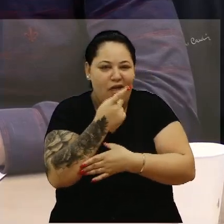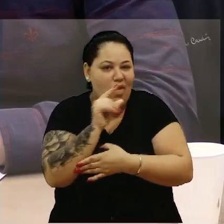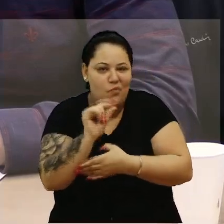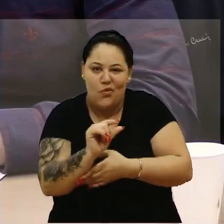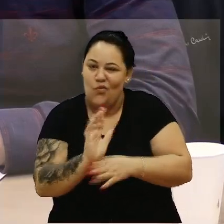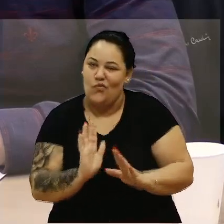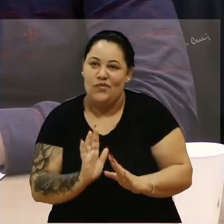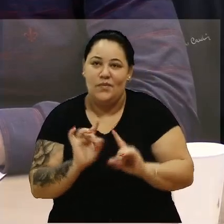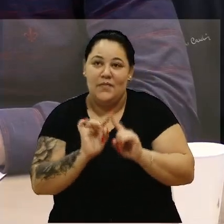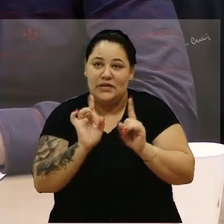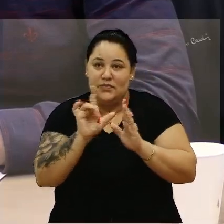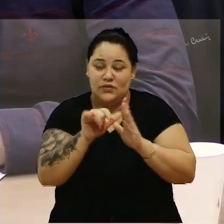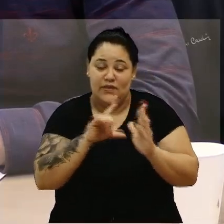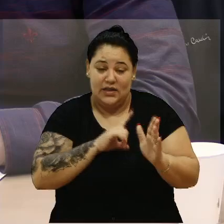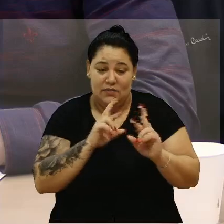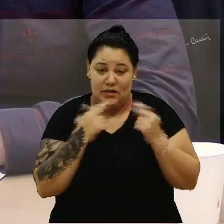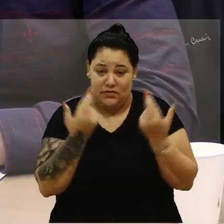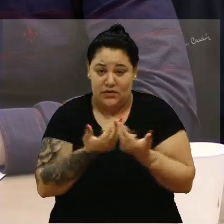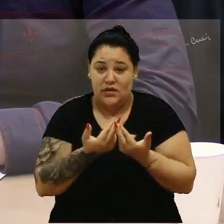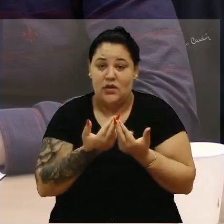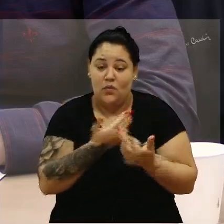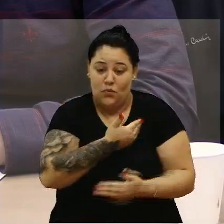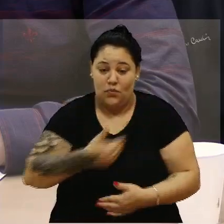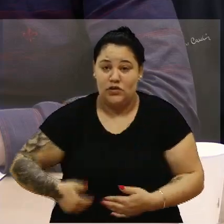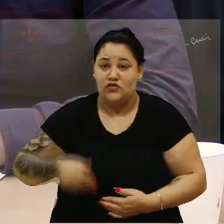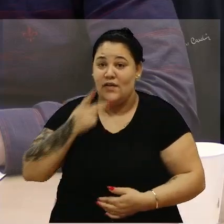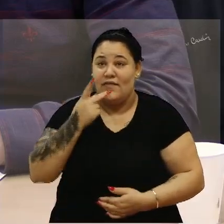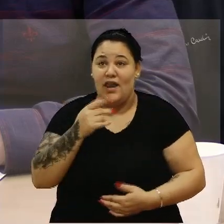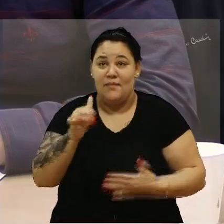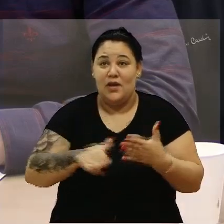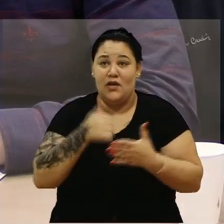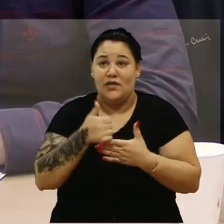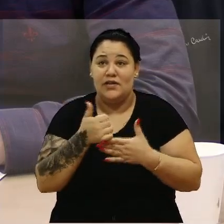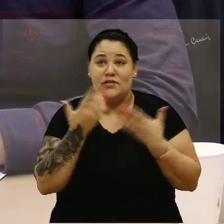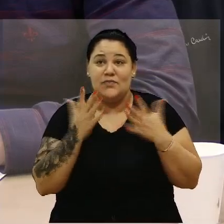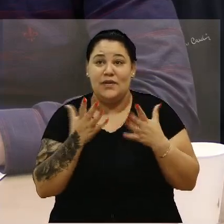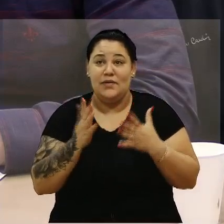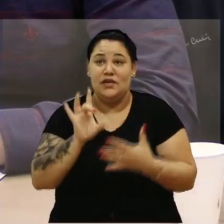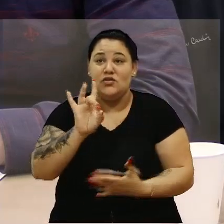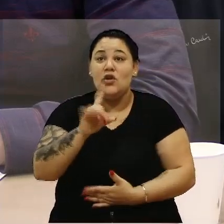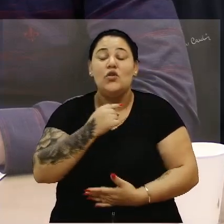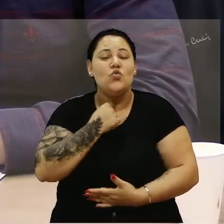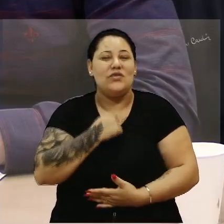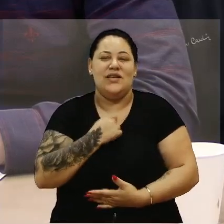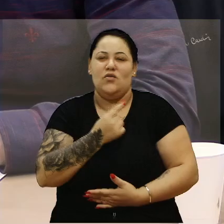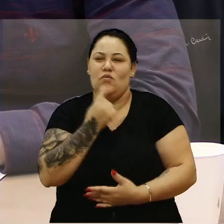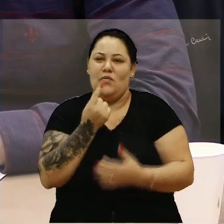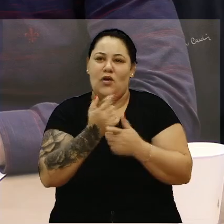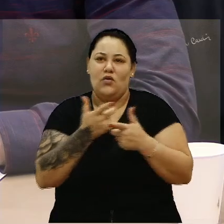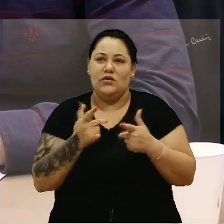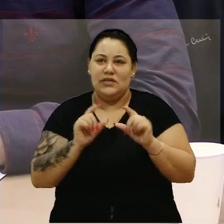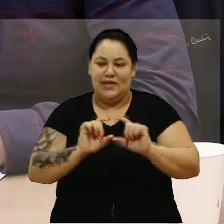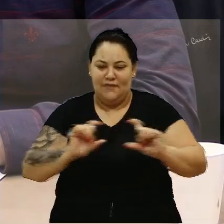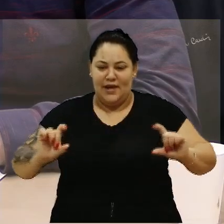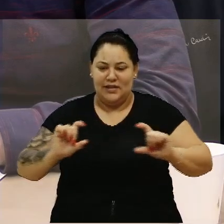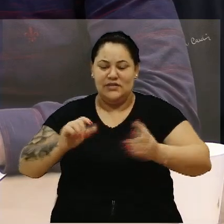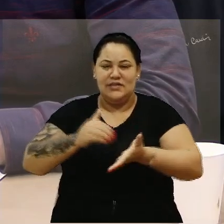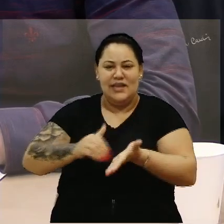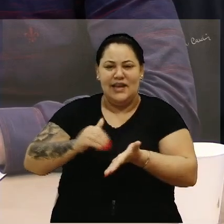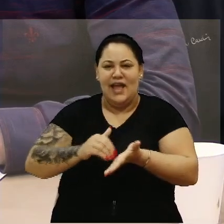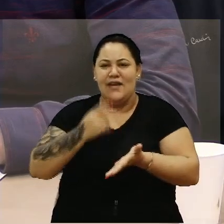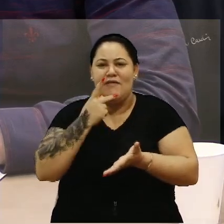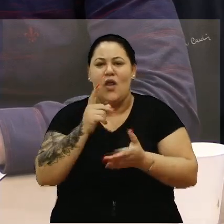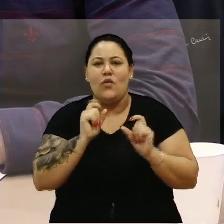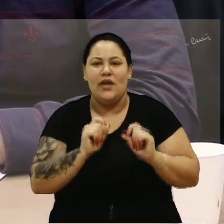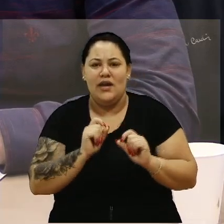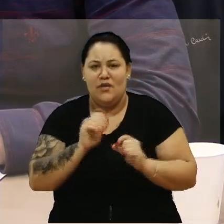vai ter uma audiência pública, a gente vai falar melhor. Eu iria elogiar, mas eu só não gostei de uma parte ali da frase do secretário que ele falou que